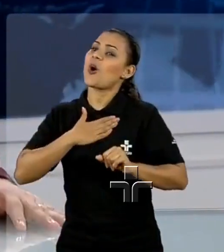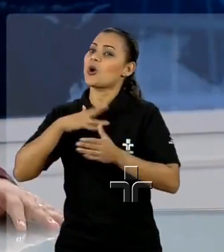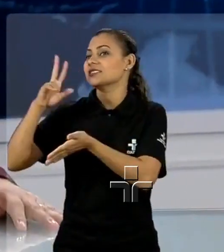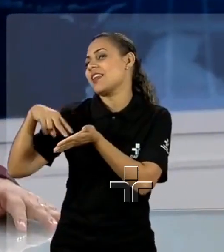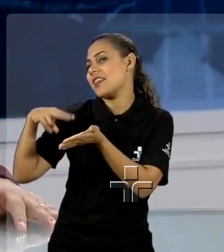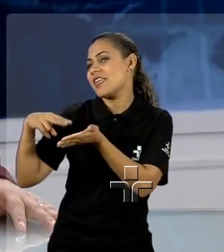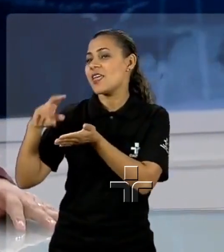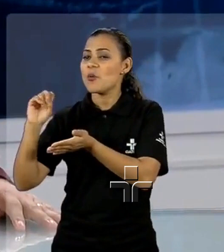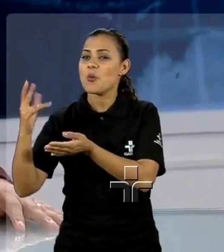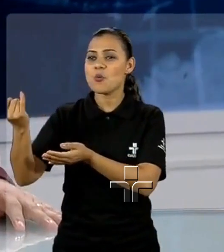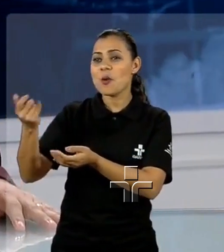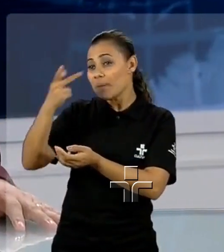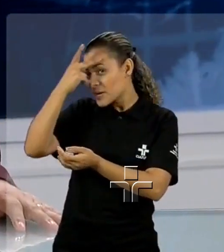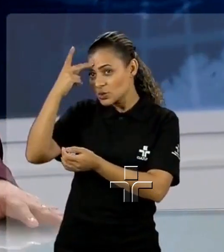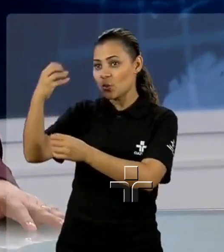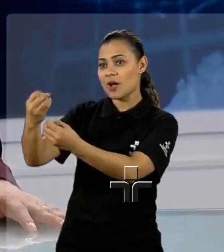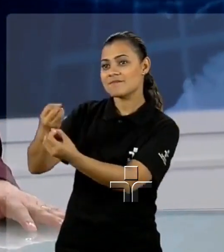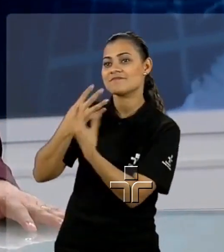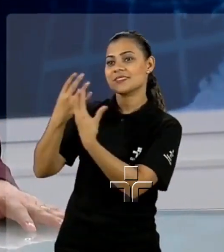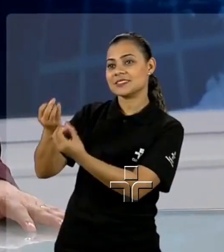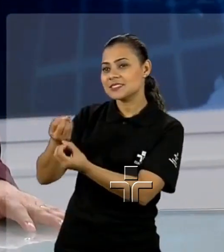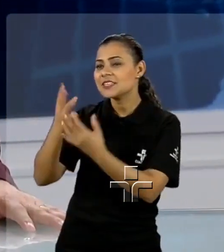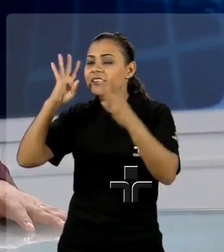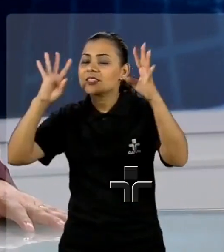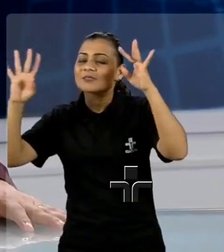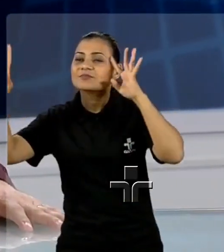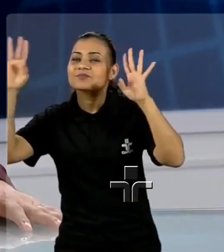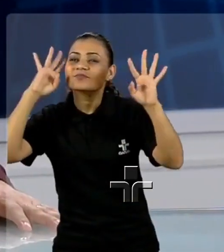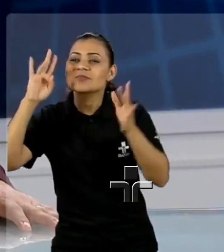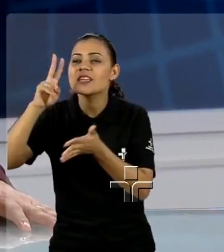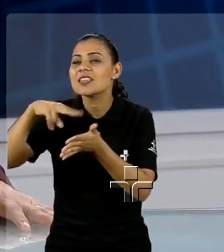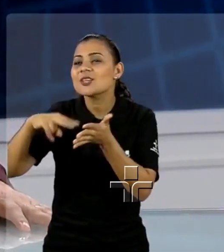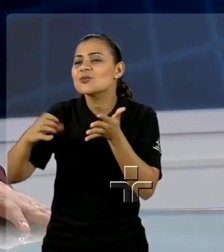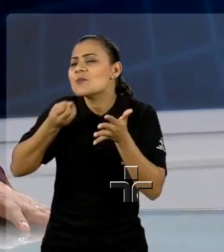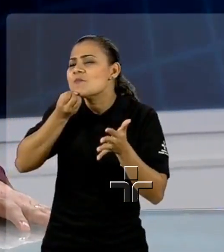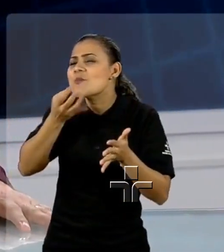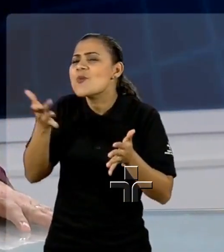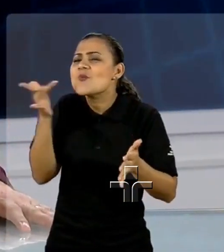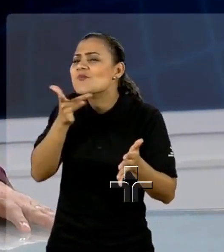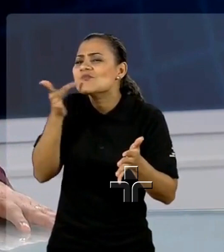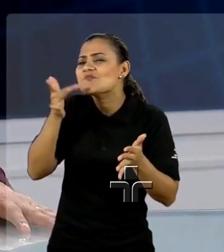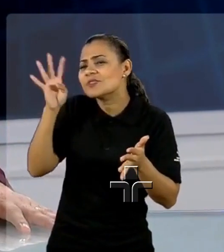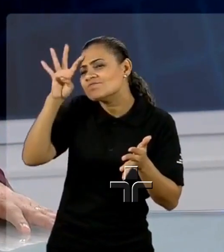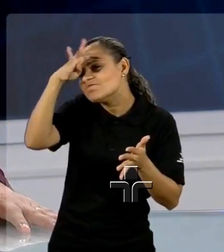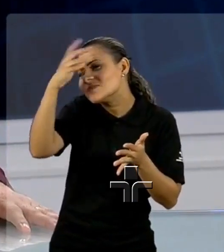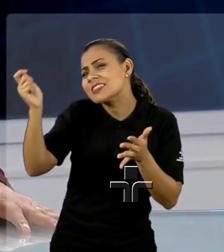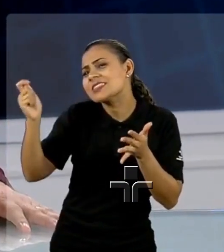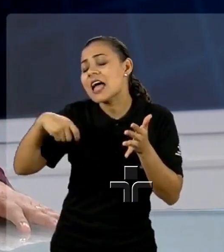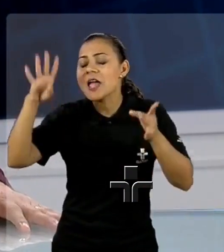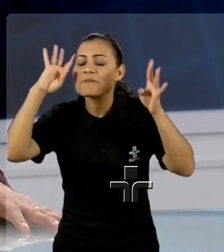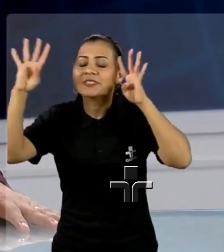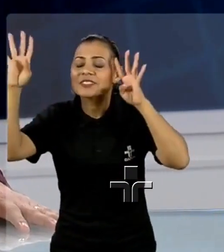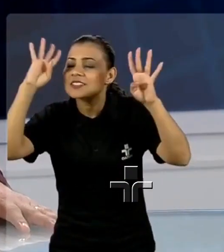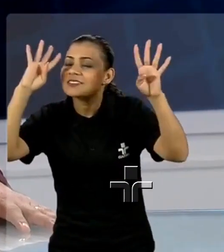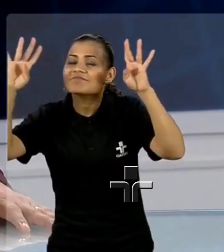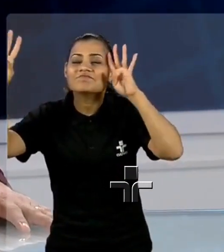lhe ensina a fantasia que o mundo da leitura traz, no caso de ficção, como isso ajuda a imaginação,